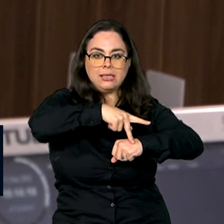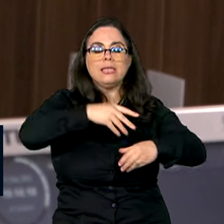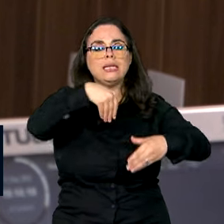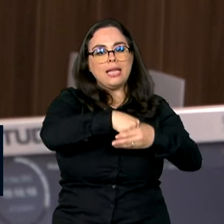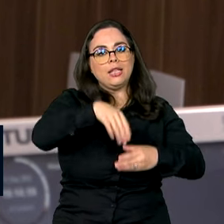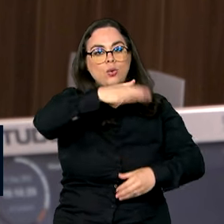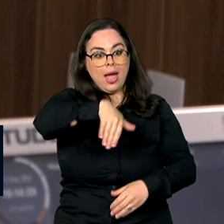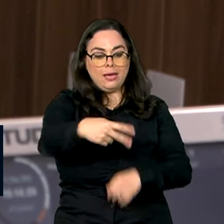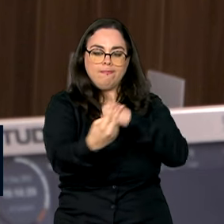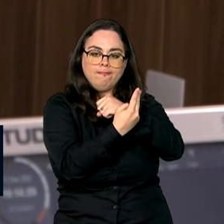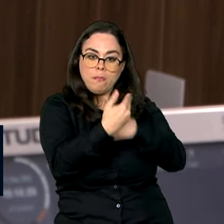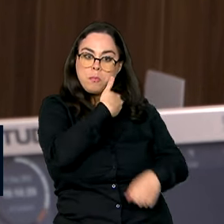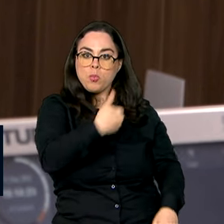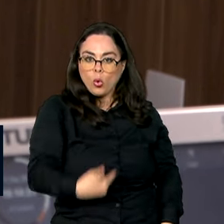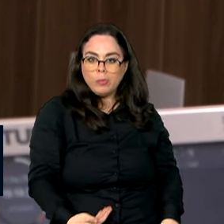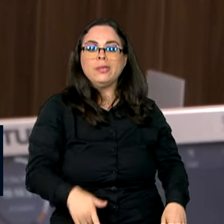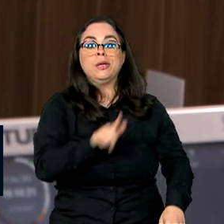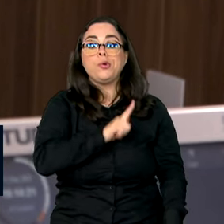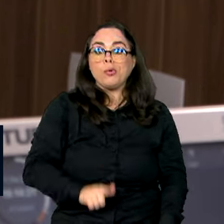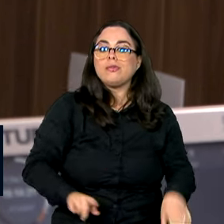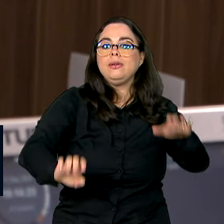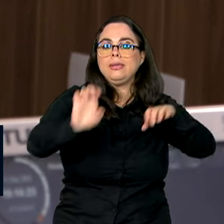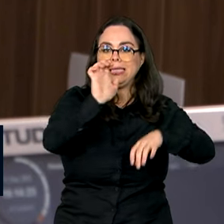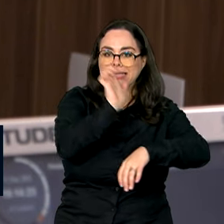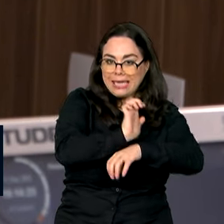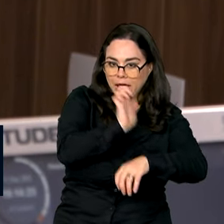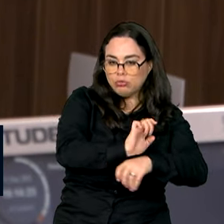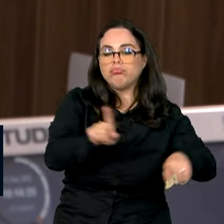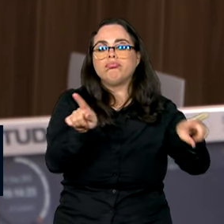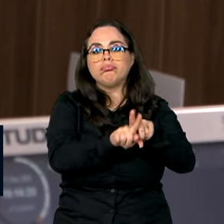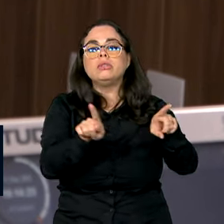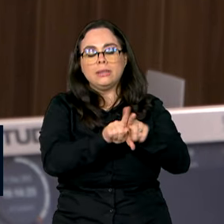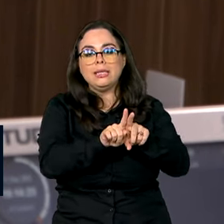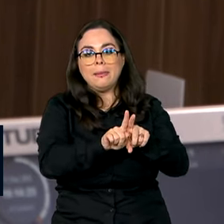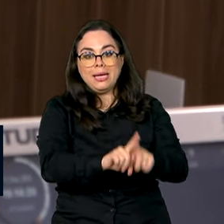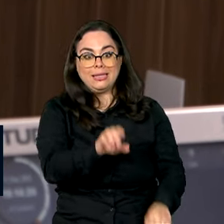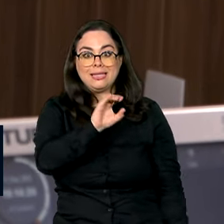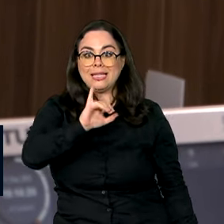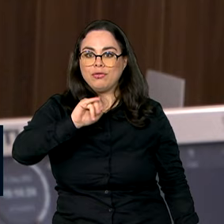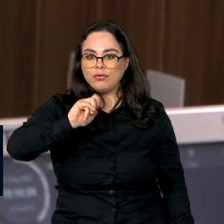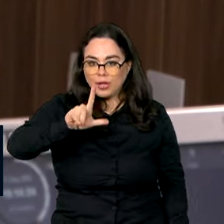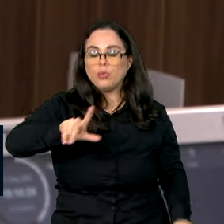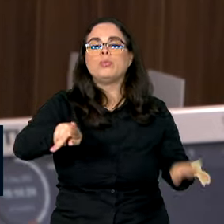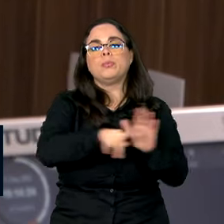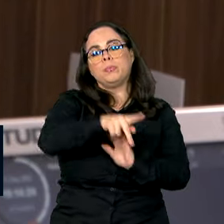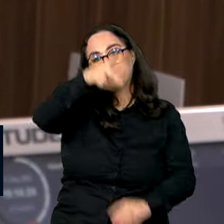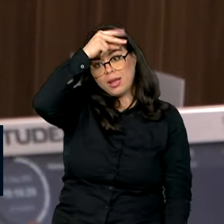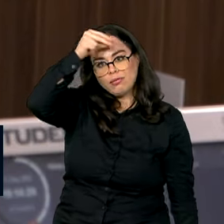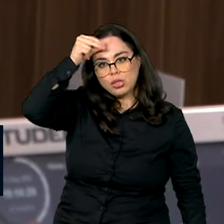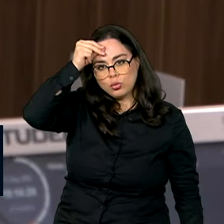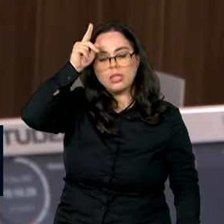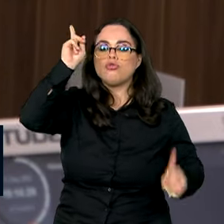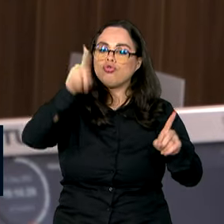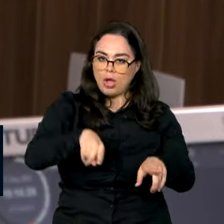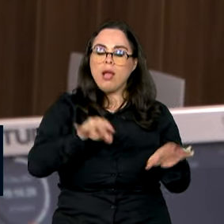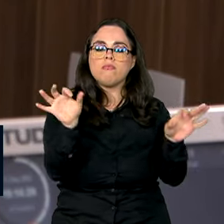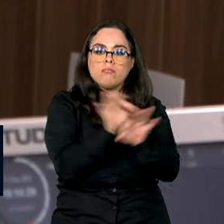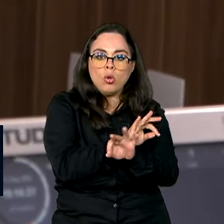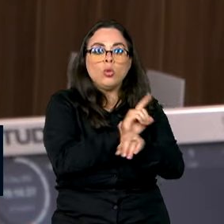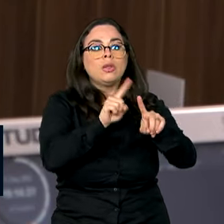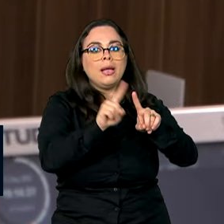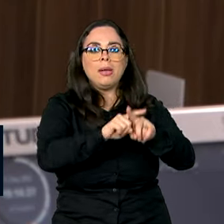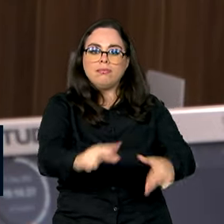segurança pública, do governo, do Estado, quanto da segurança civil da prefeitura, mas também com as